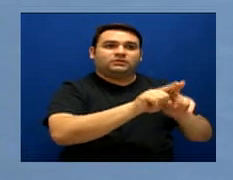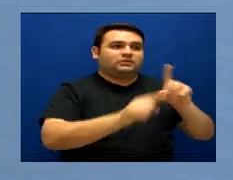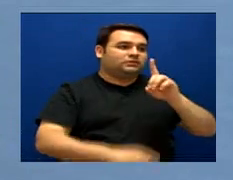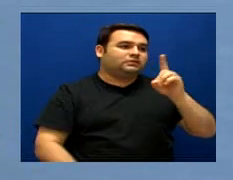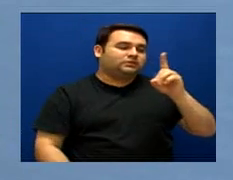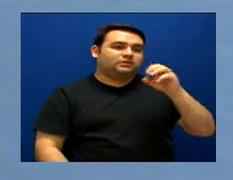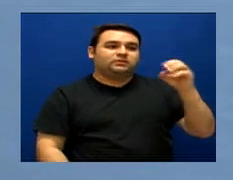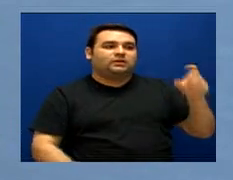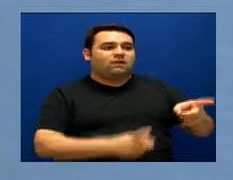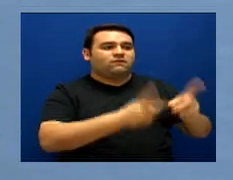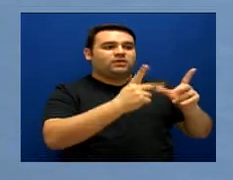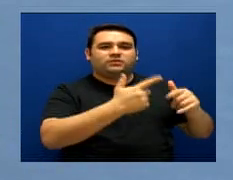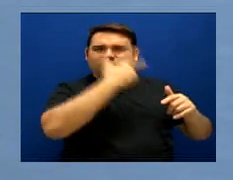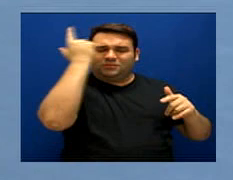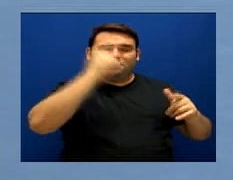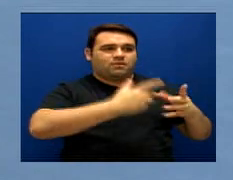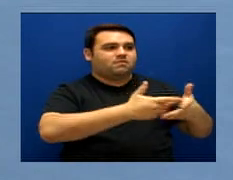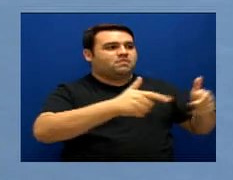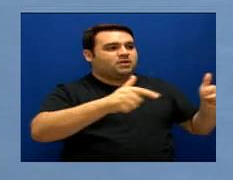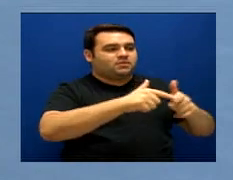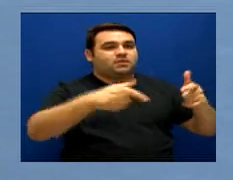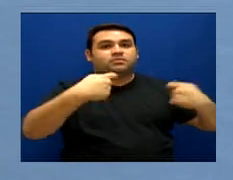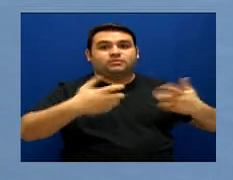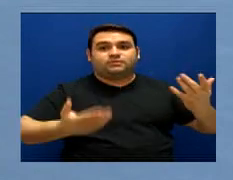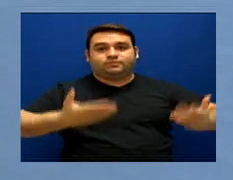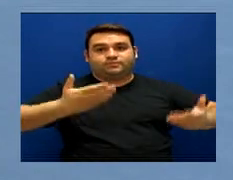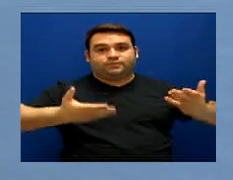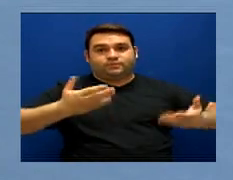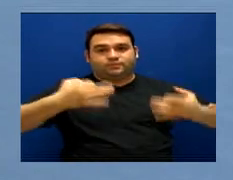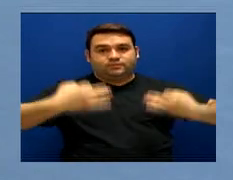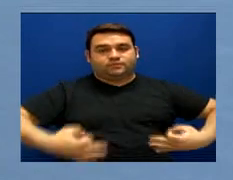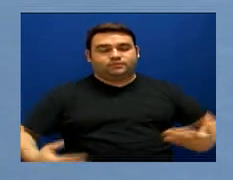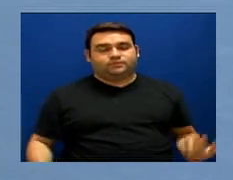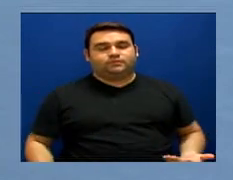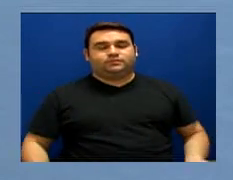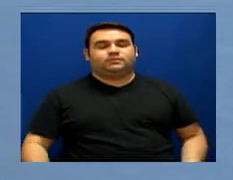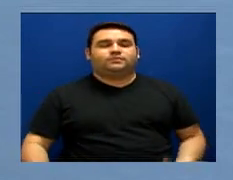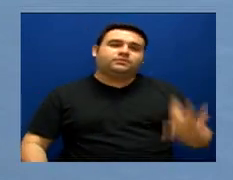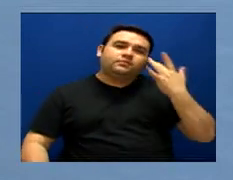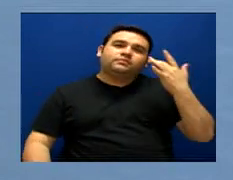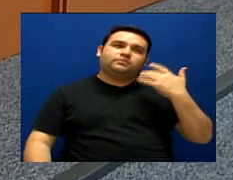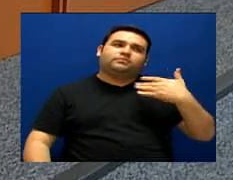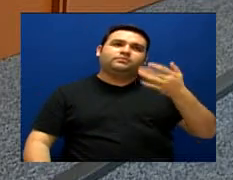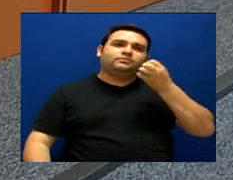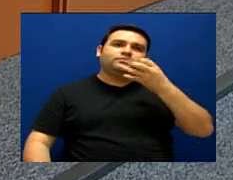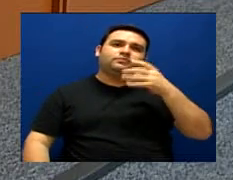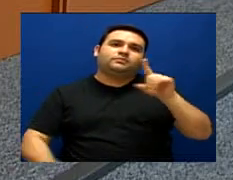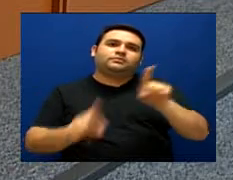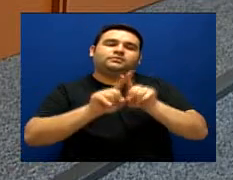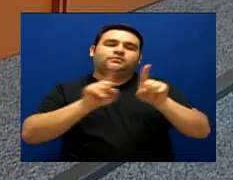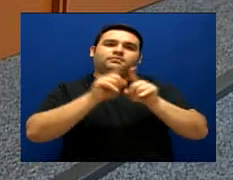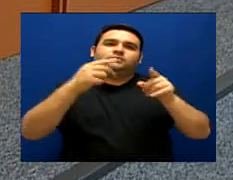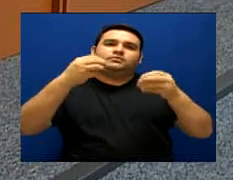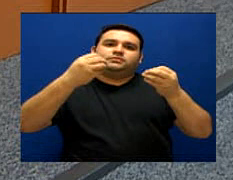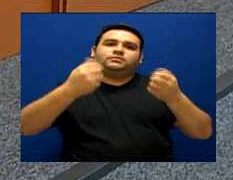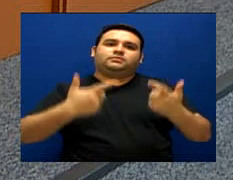dizer, para criar esse ponto de equilíbrio aí, né? Tá bom? Sim, eu acho que vale a pena essa